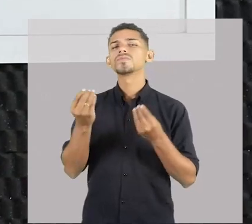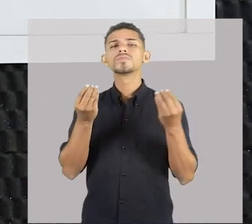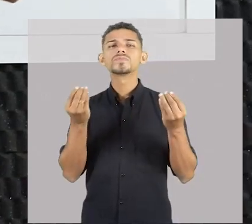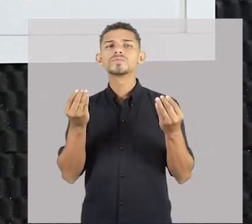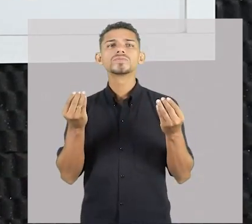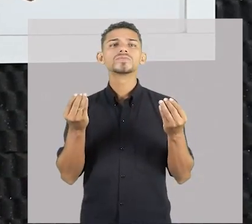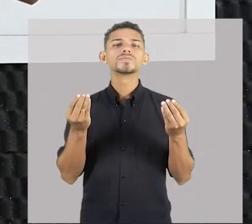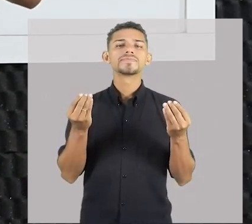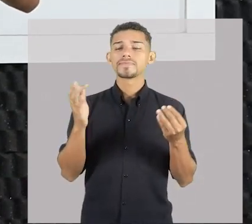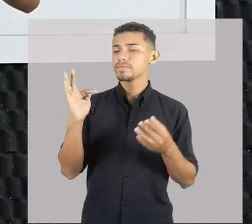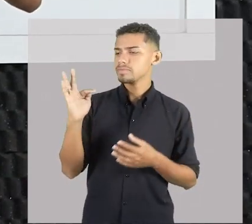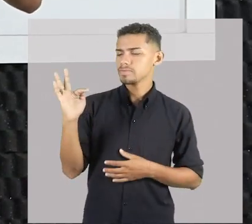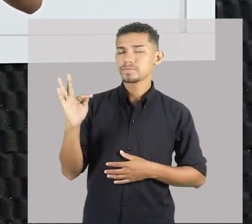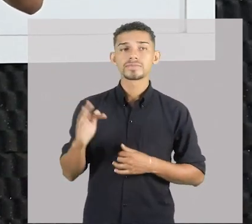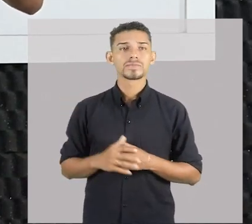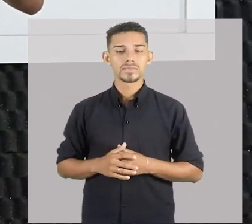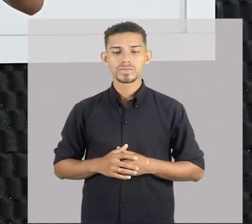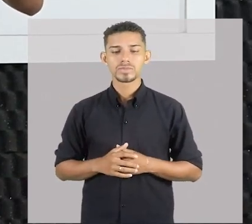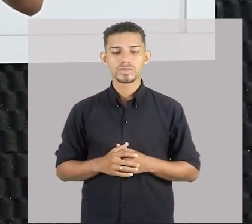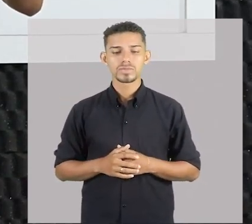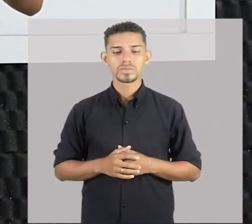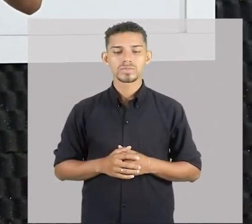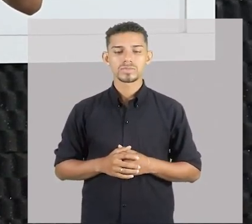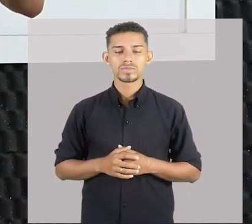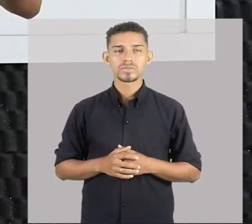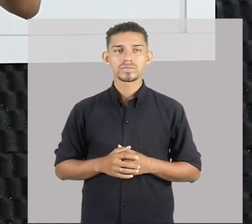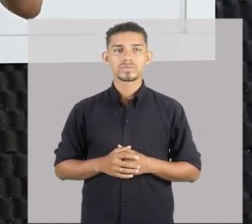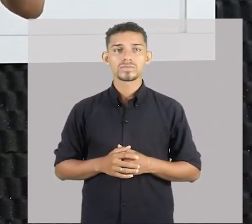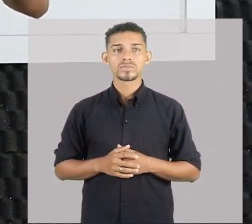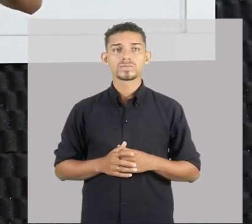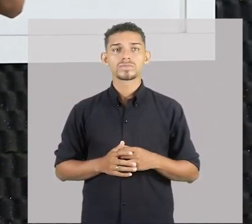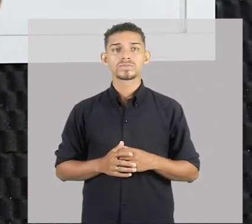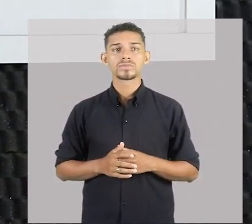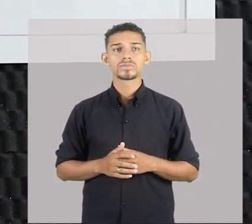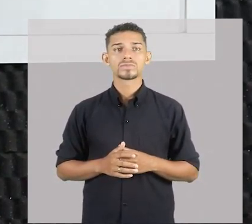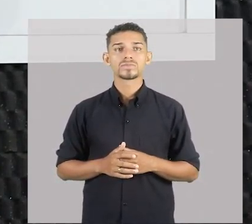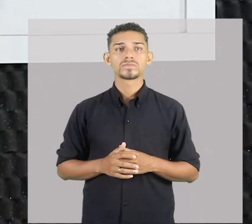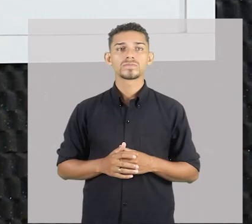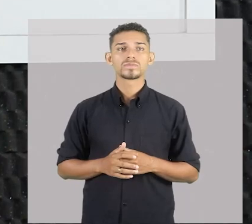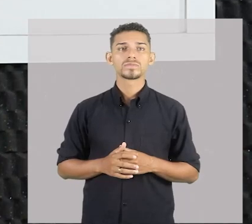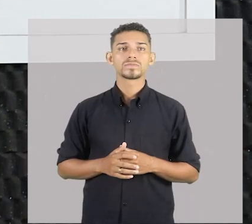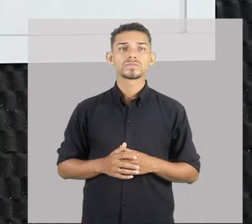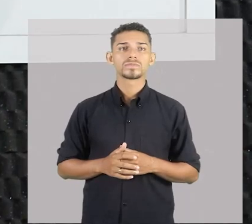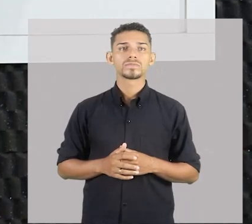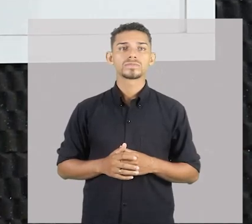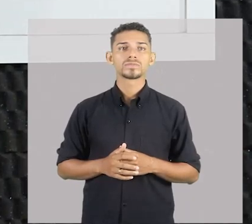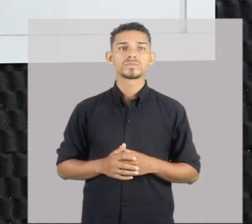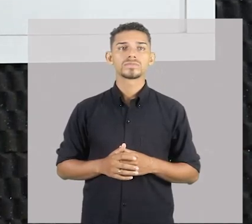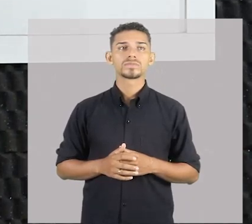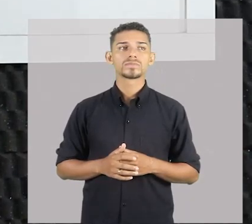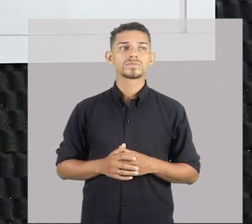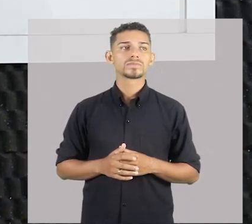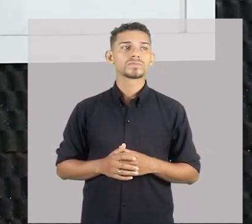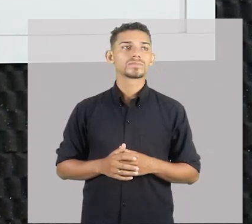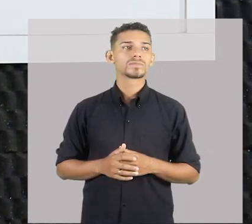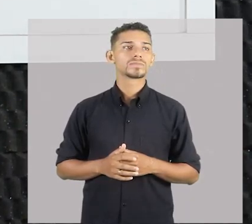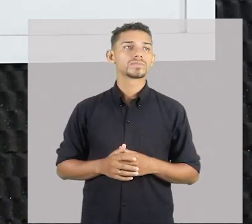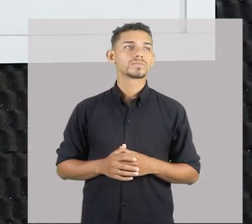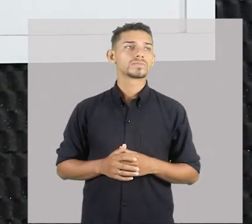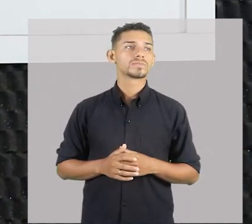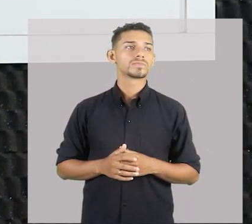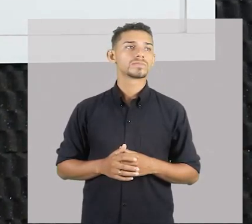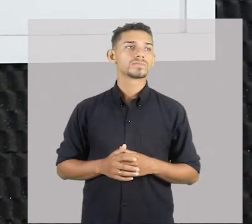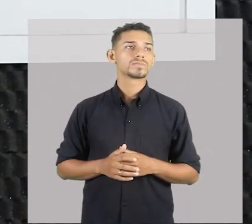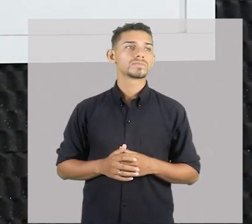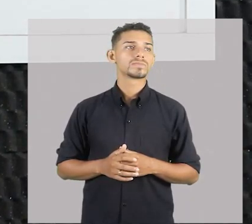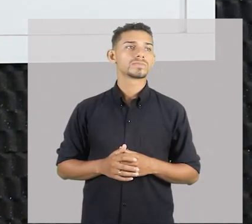angular? Então, a frequência... Opa, vamos lá. Dá uma olhadinha ali no canto, ó. Aqui,